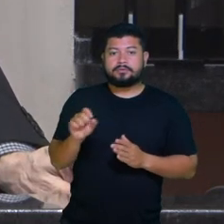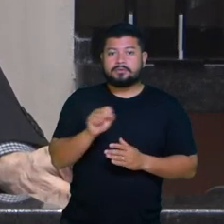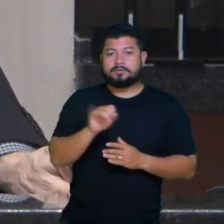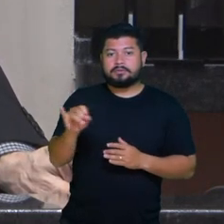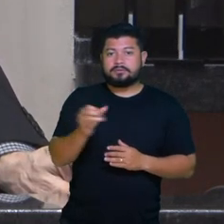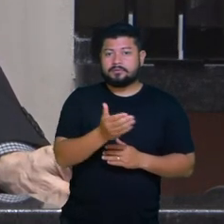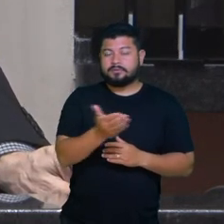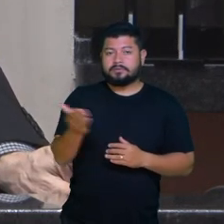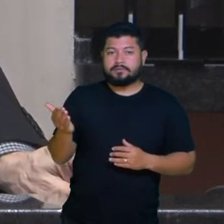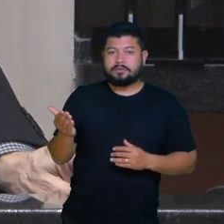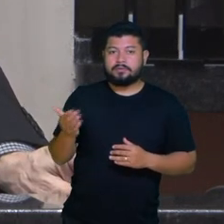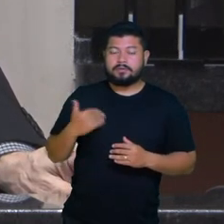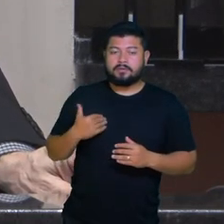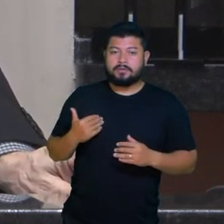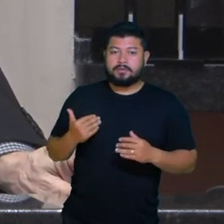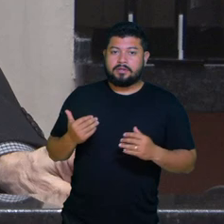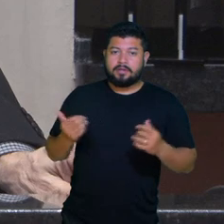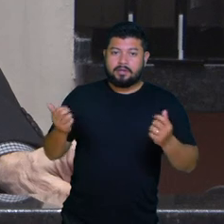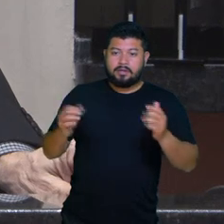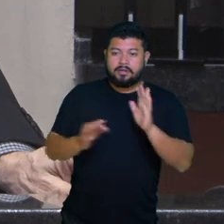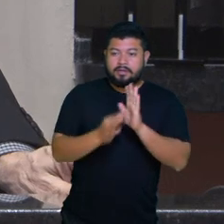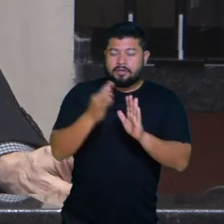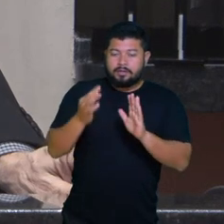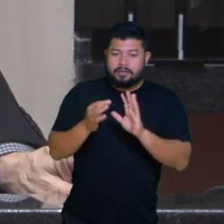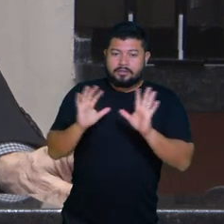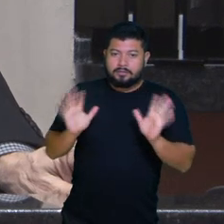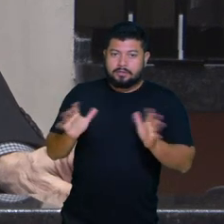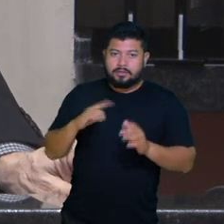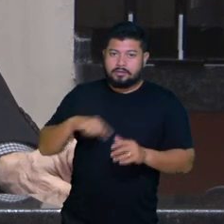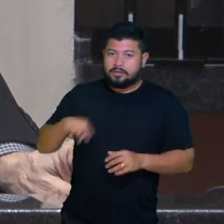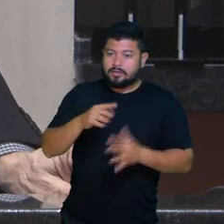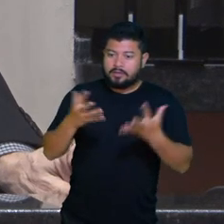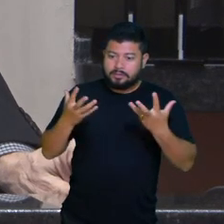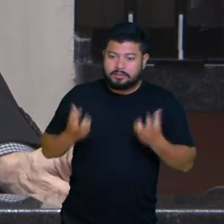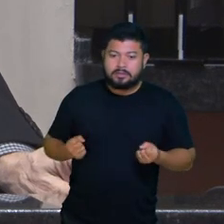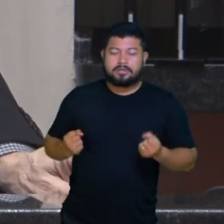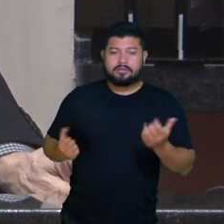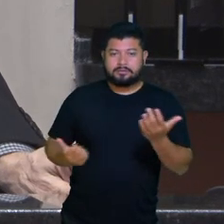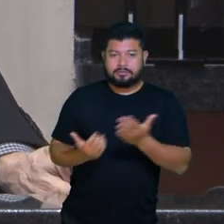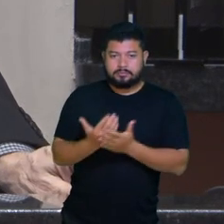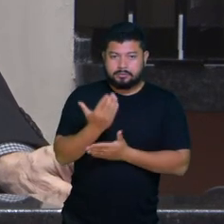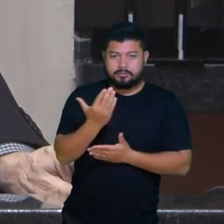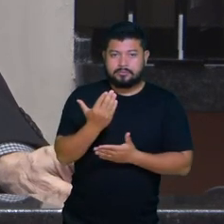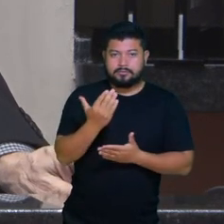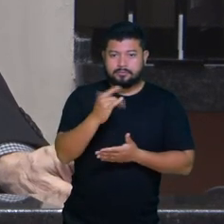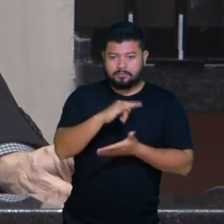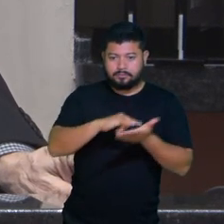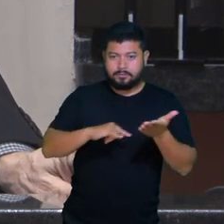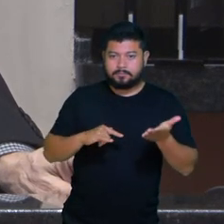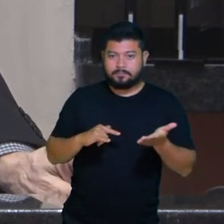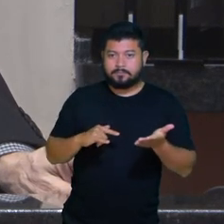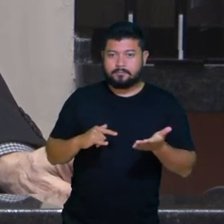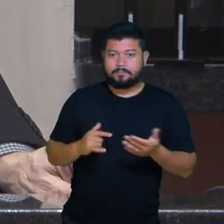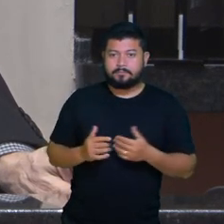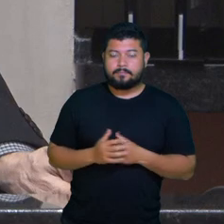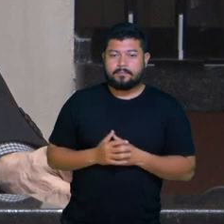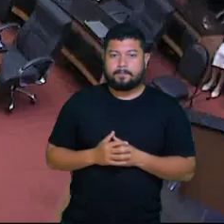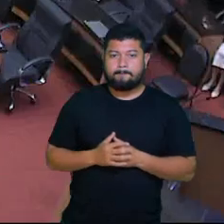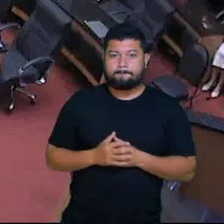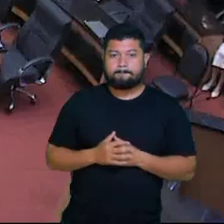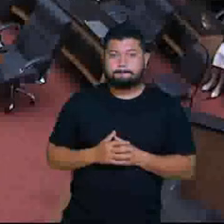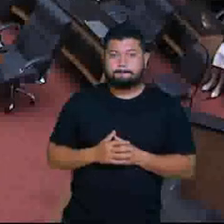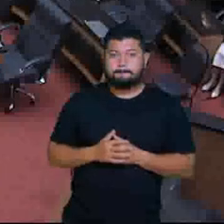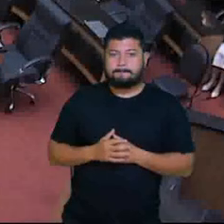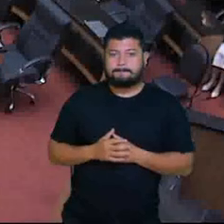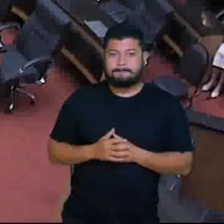e contemplações nós podemos acolher o documento não seria pertinente